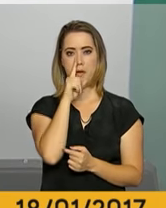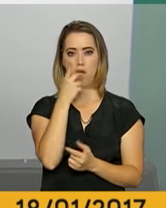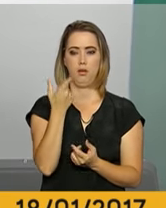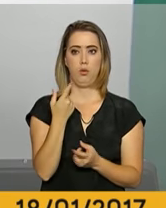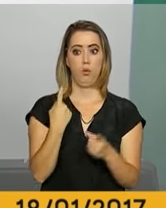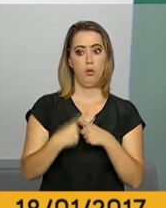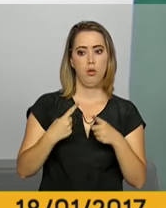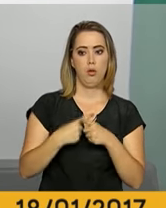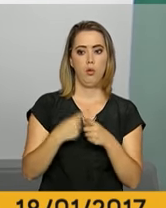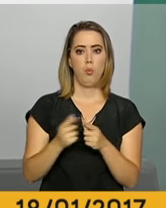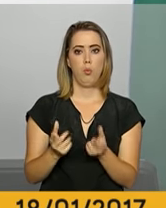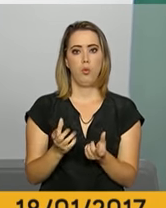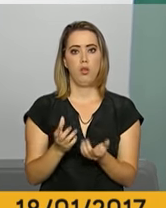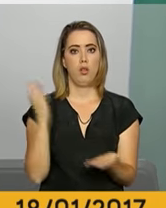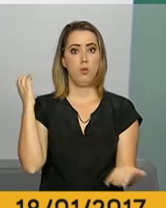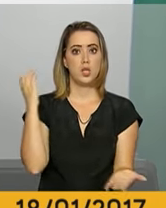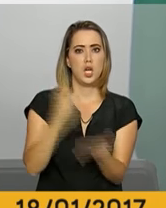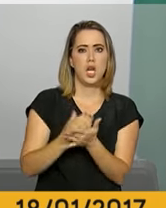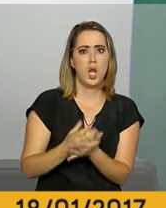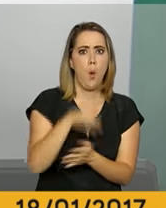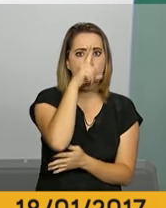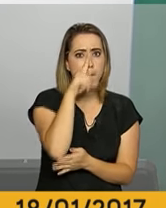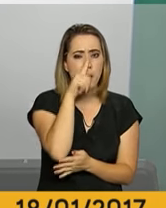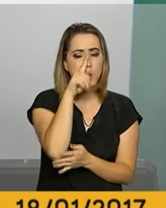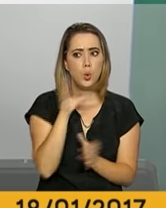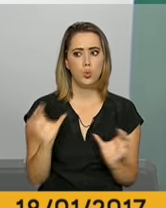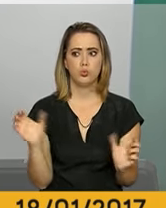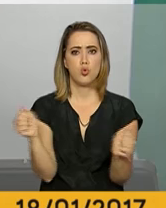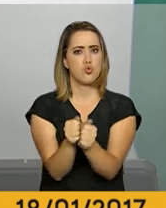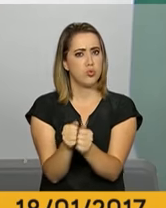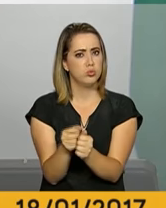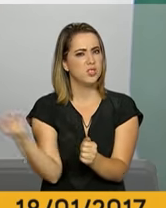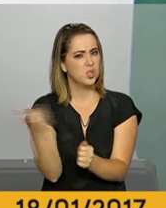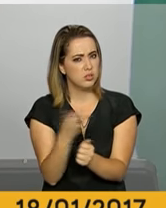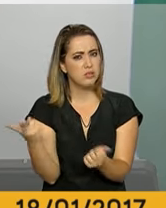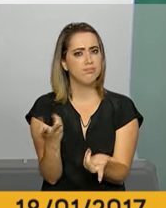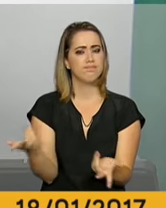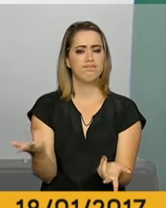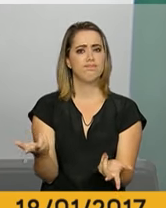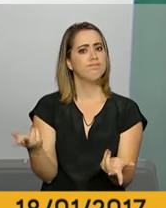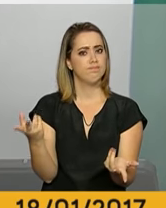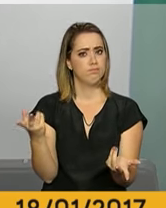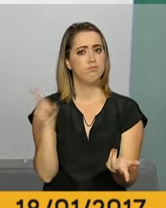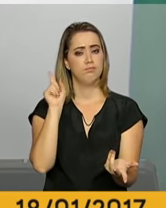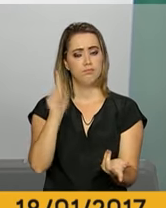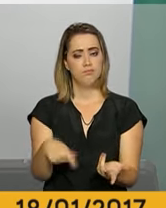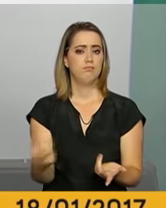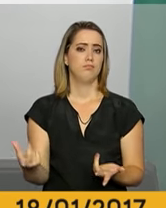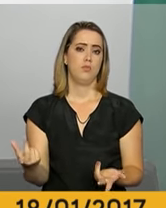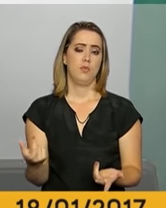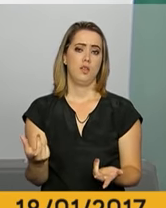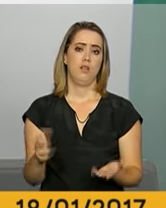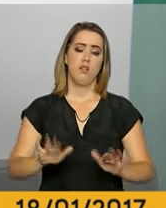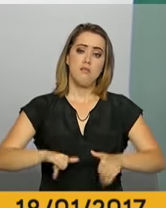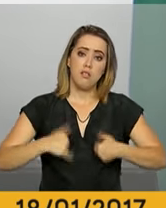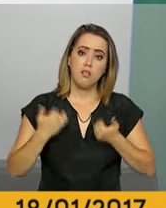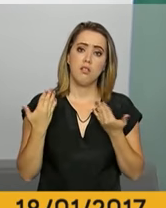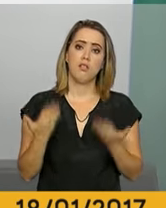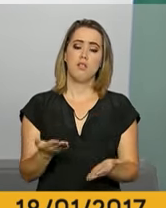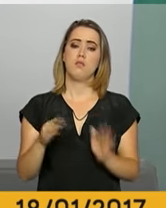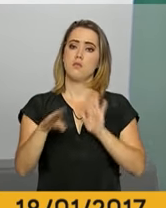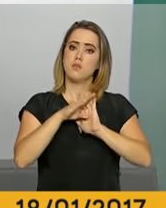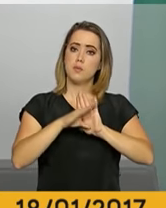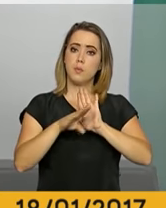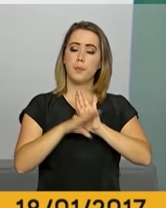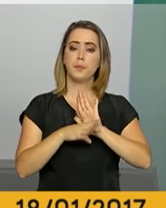de um preso que cometeu crimes gravíssimos, de alto potencial ofensivo. Então, nesse projeto